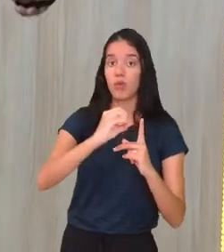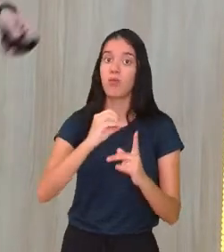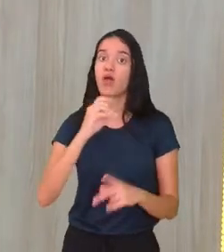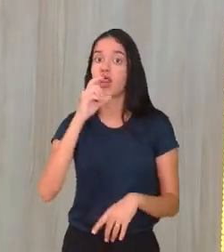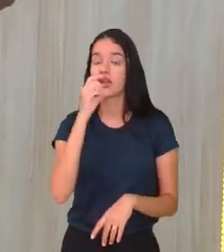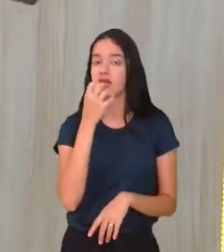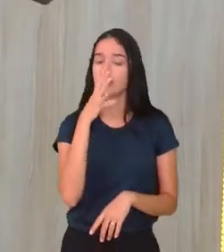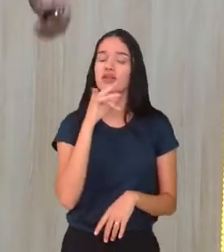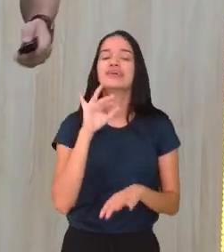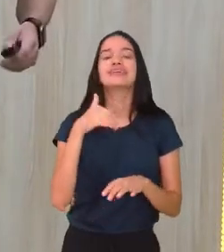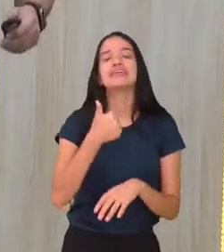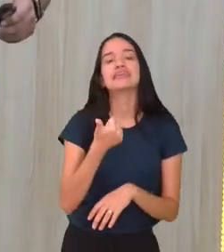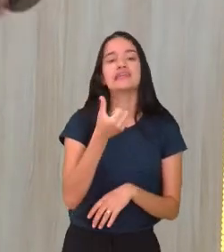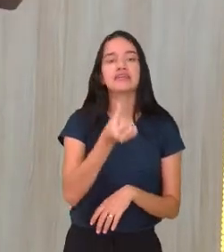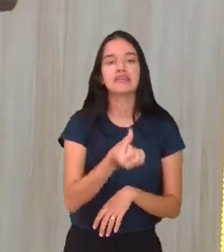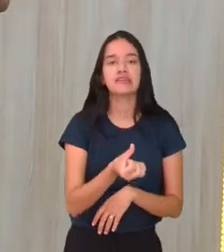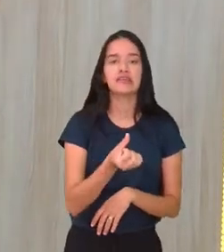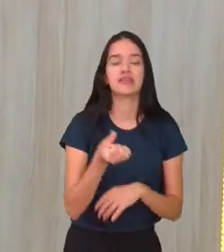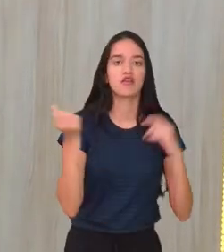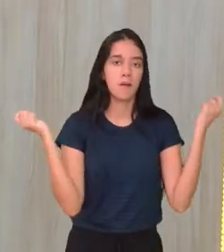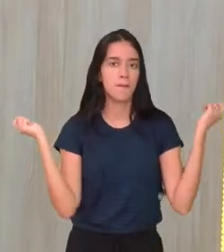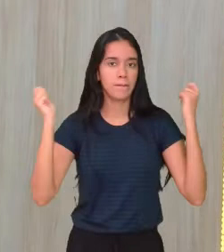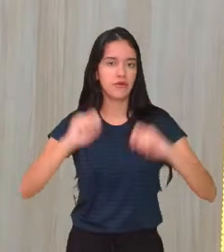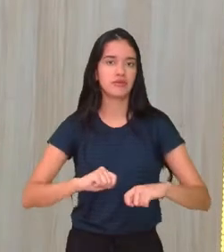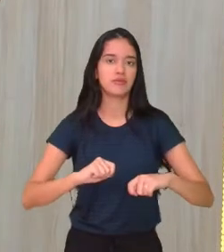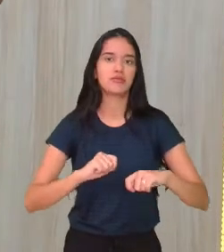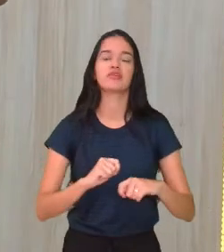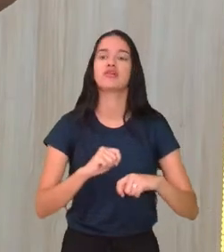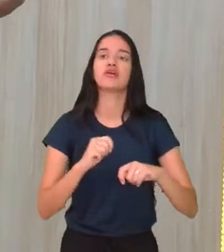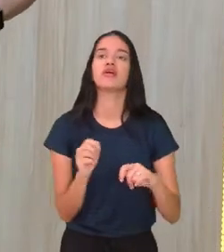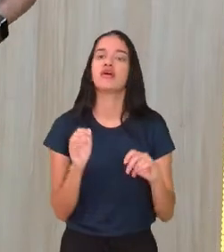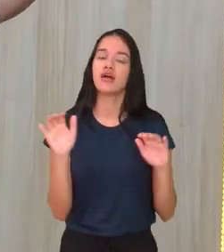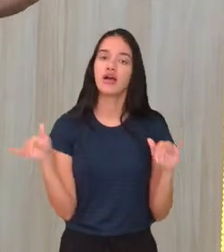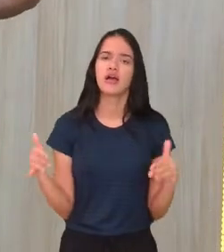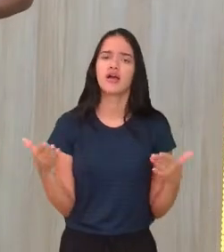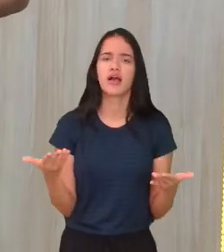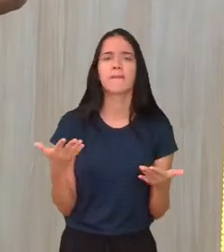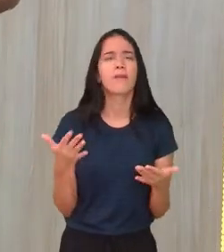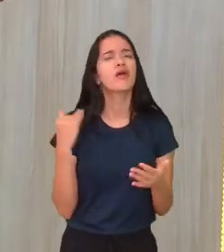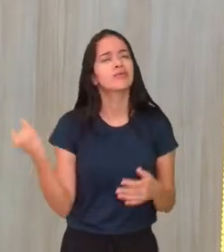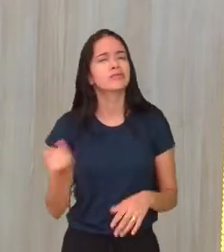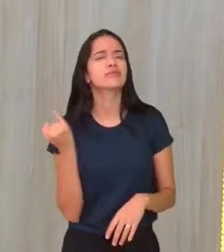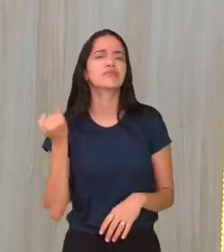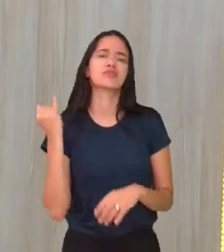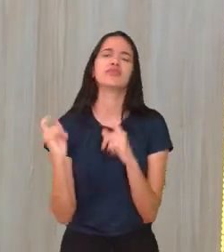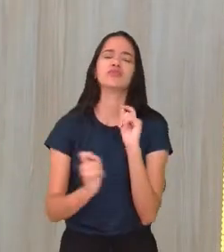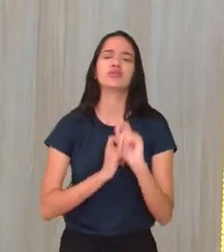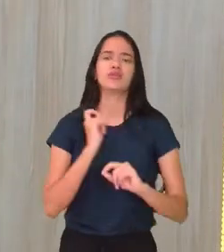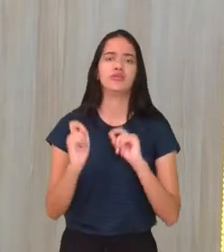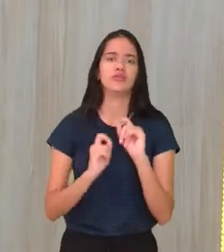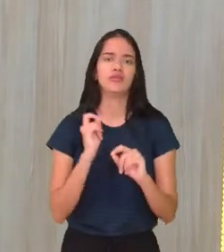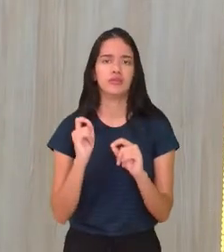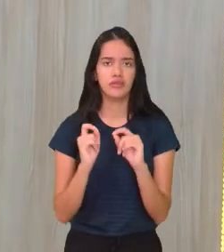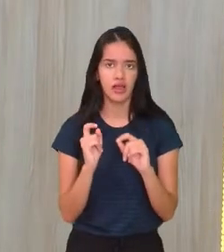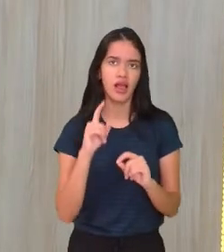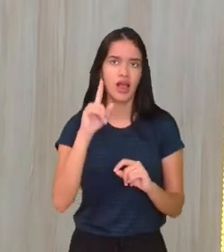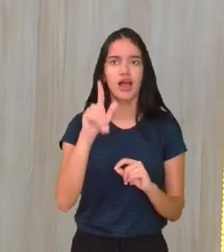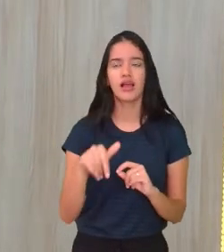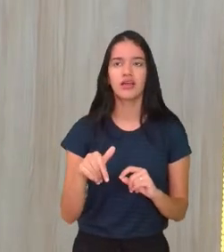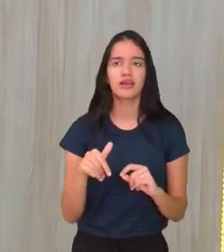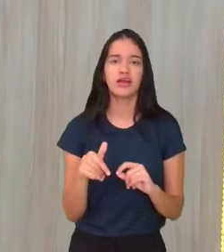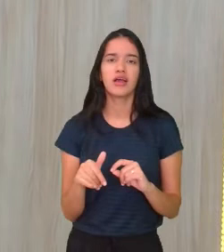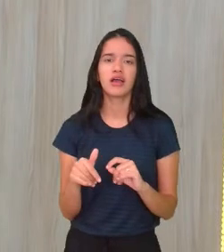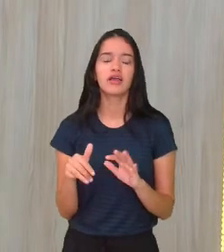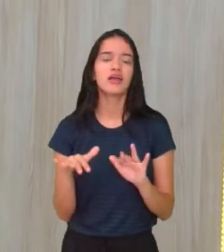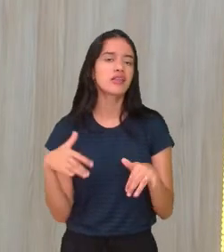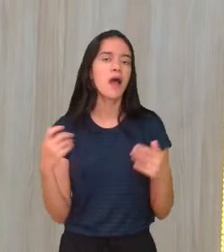de 16 possibilidades. Algo bastante importante em relação a essa questão